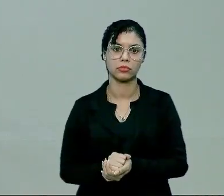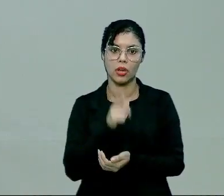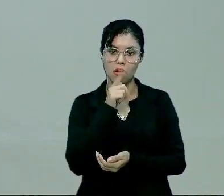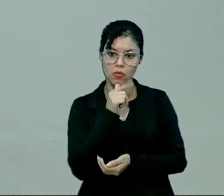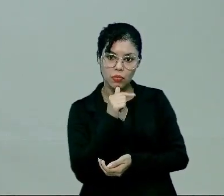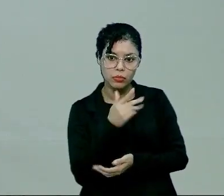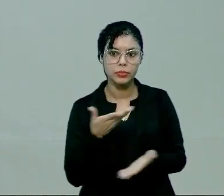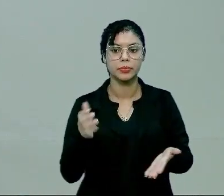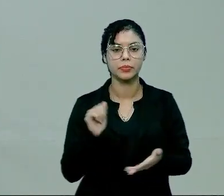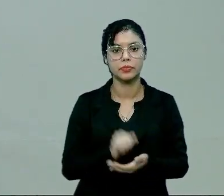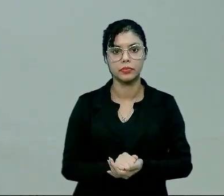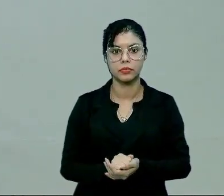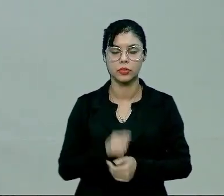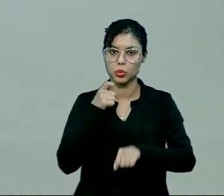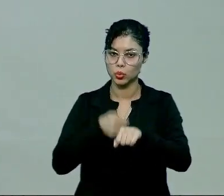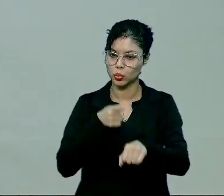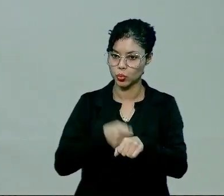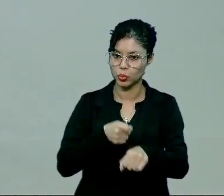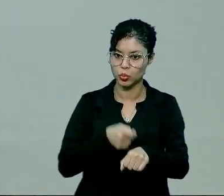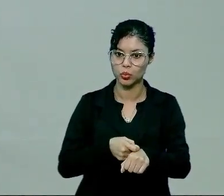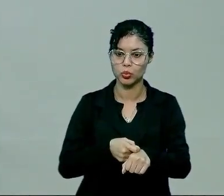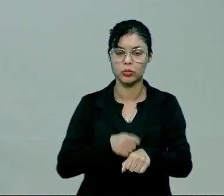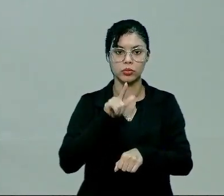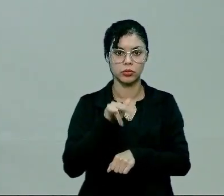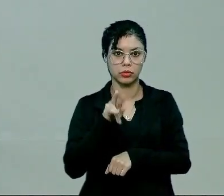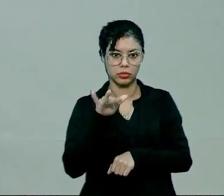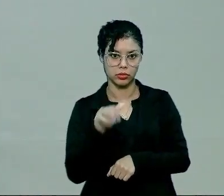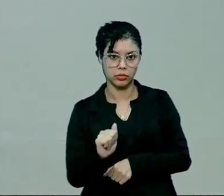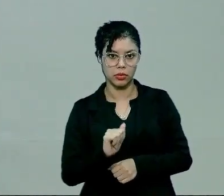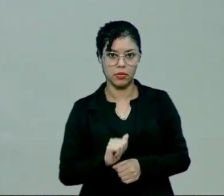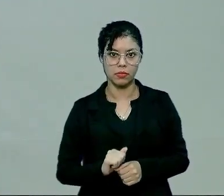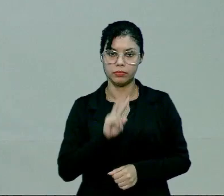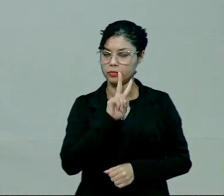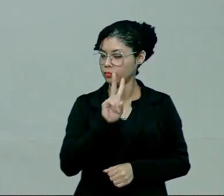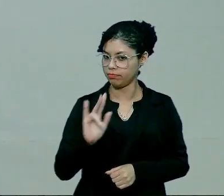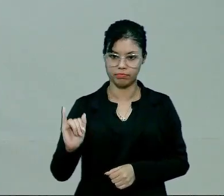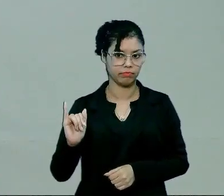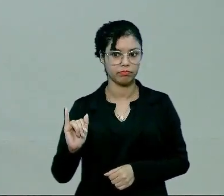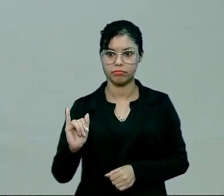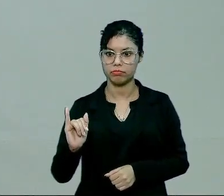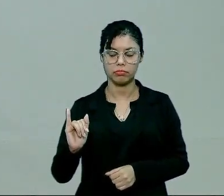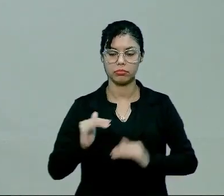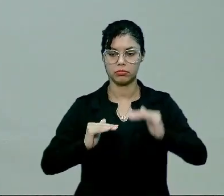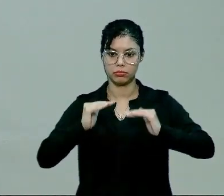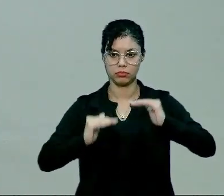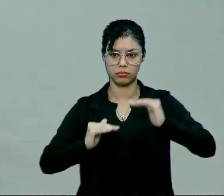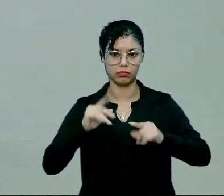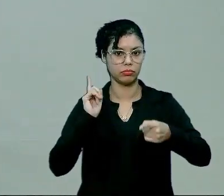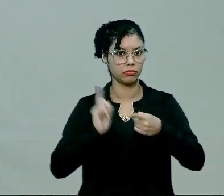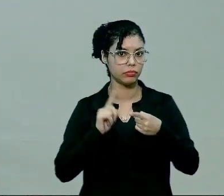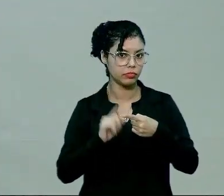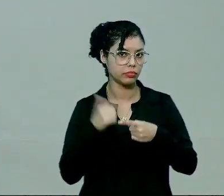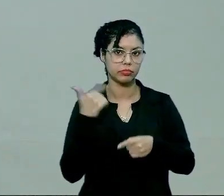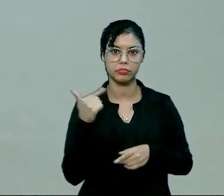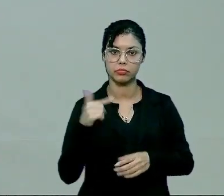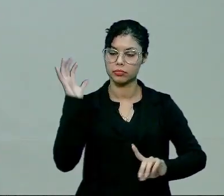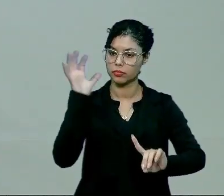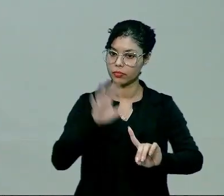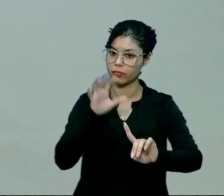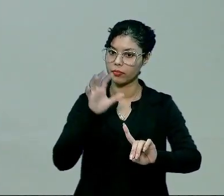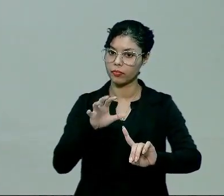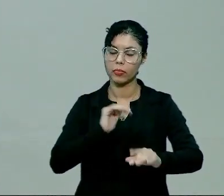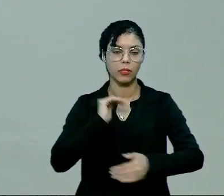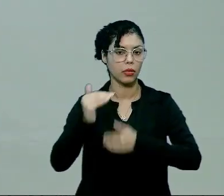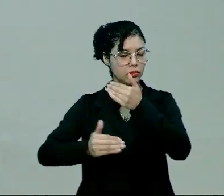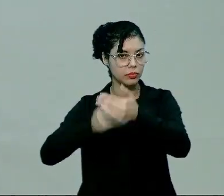Se a substância estiver no estado sólido ou líquido, ela não participará da constante de equilíbrio, porque ela não vai influenciar